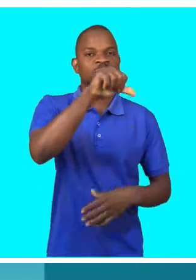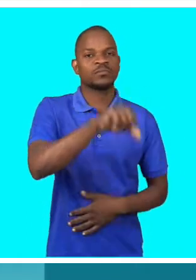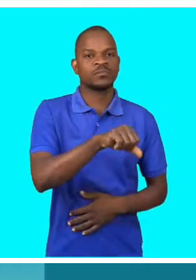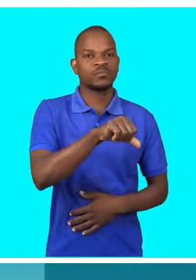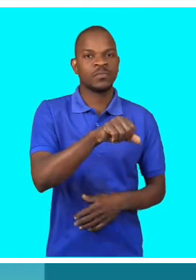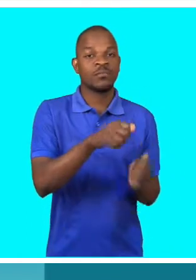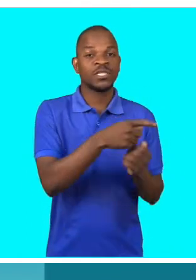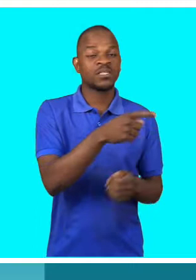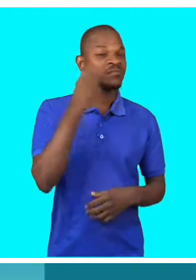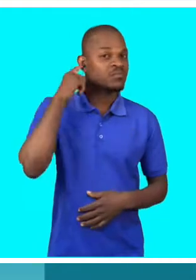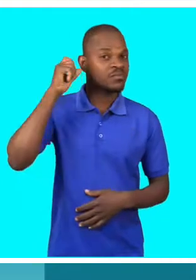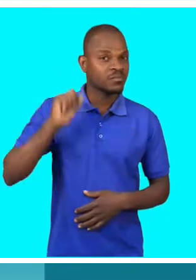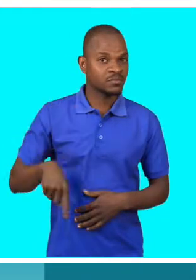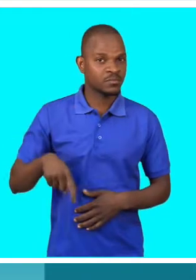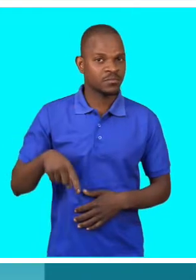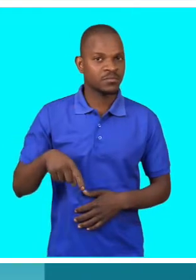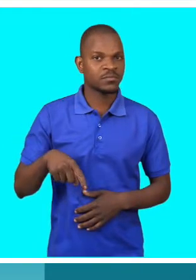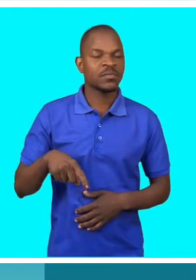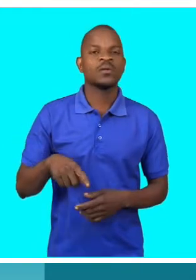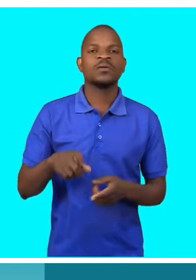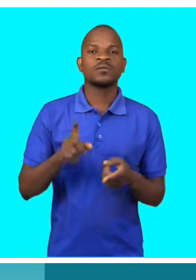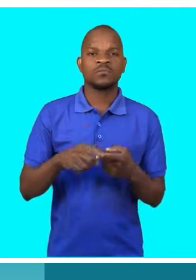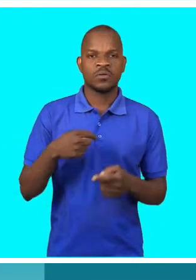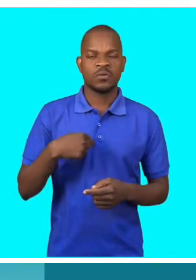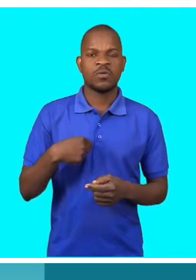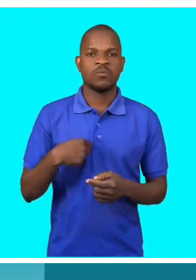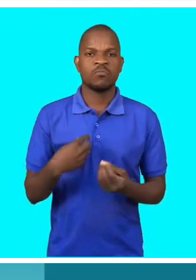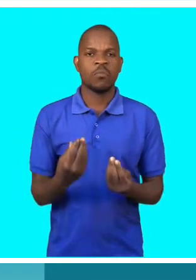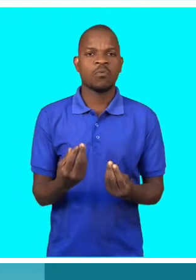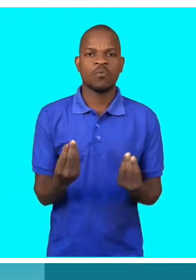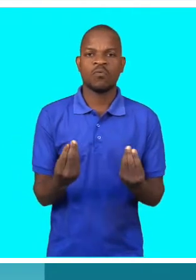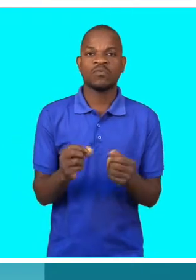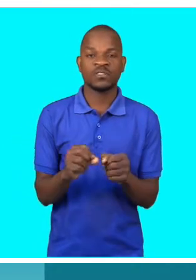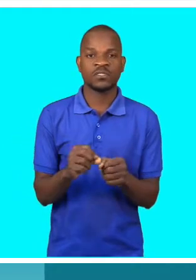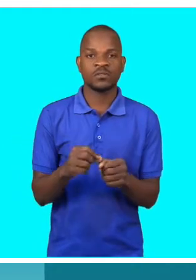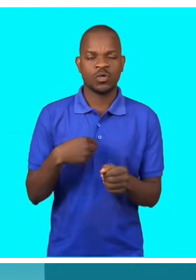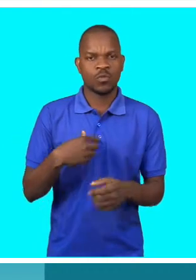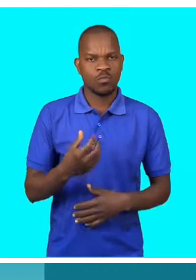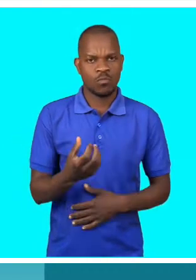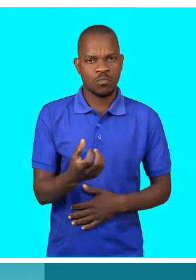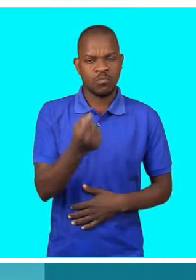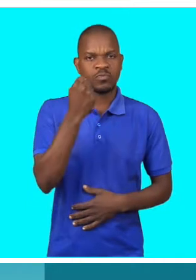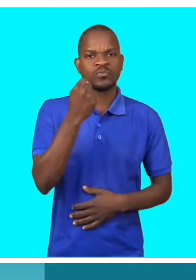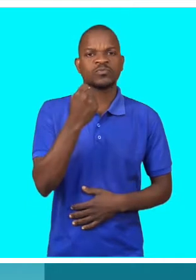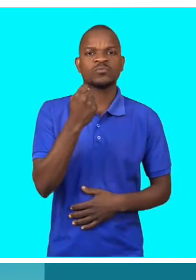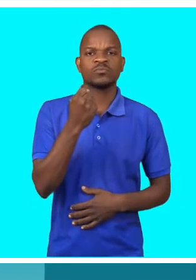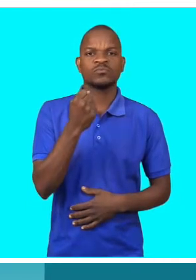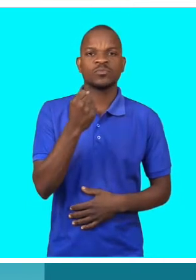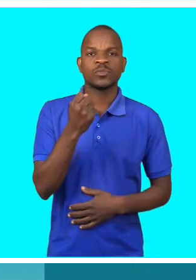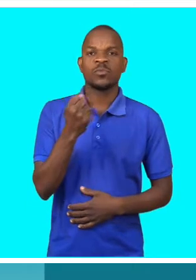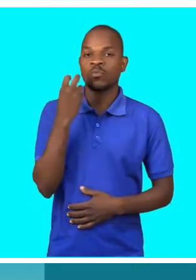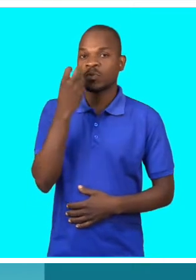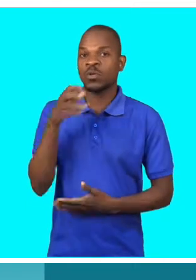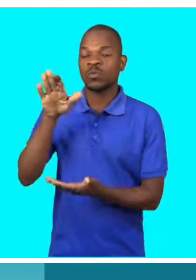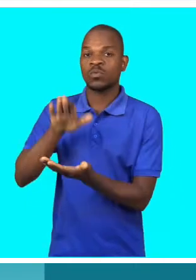tenho o direito de ir no gabinete de atendimento. E lá, quando eu vou, então, eu tenho que pegar aquelas senhoras de lá,